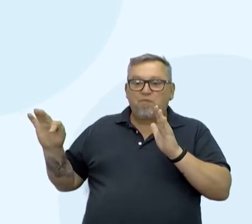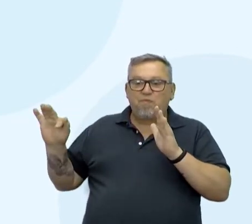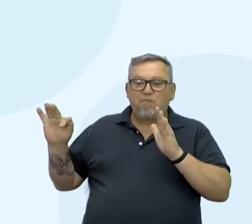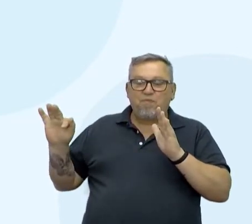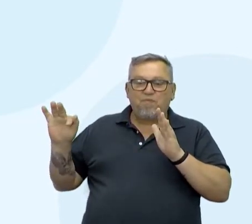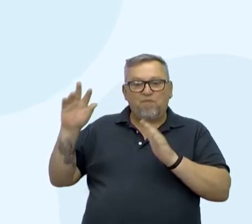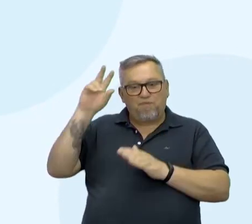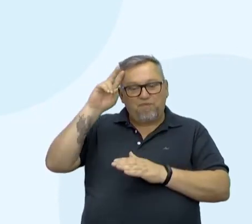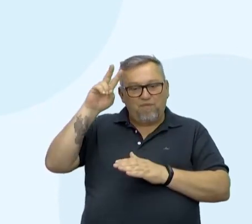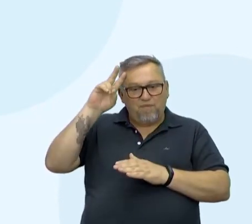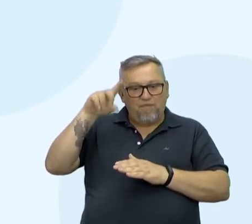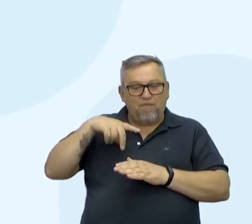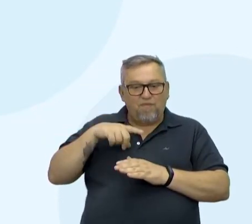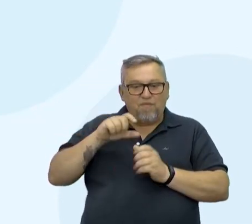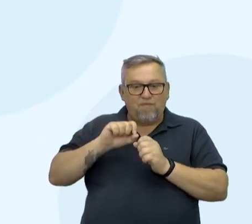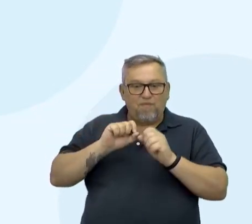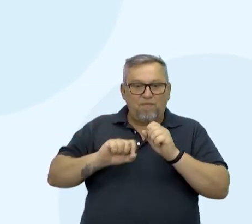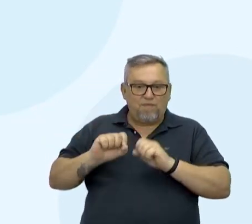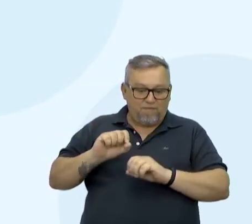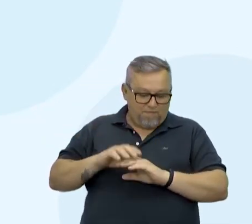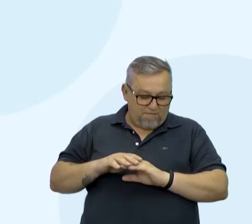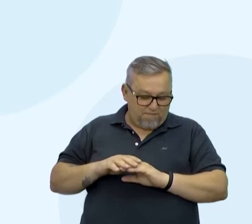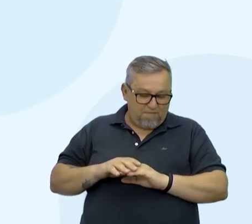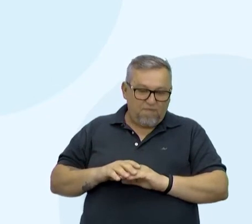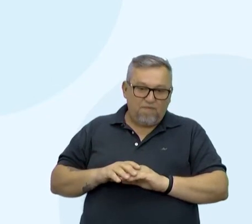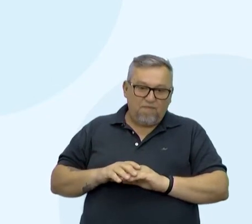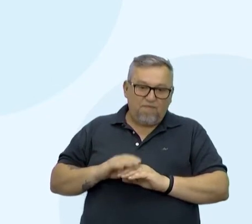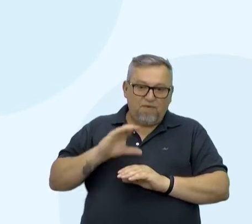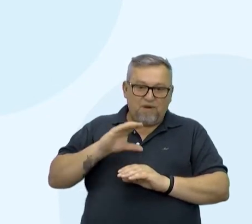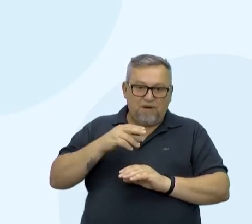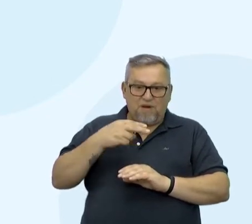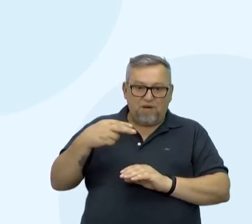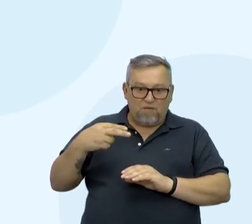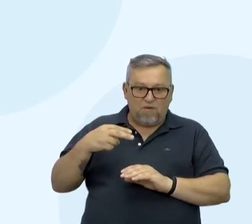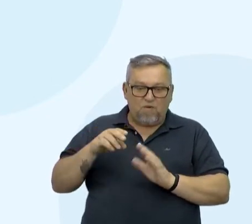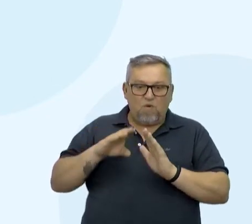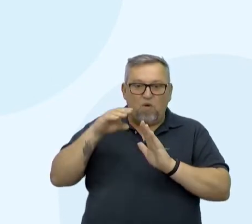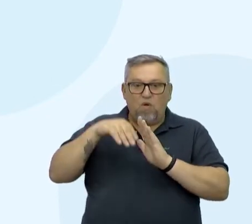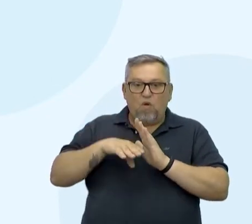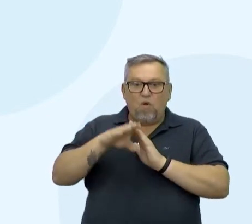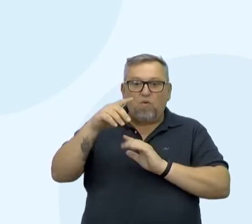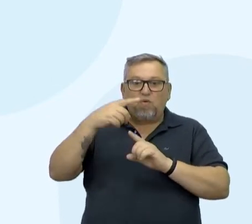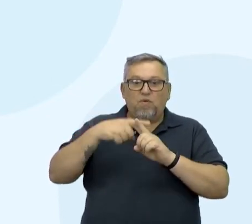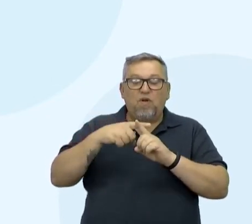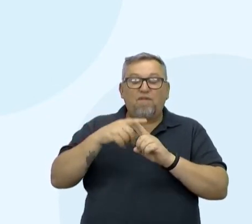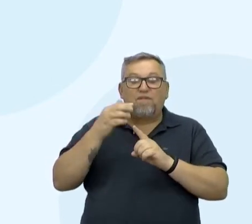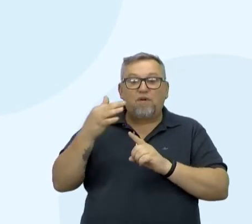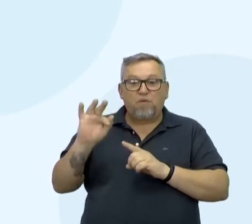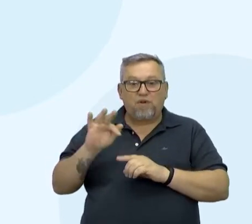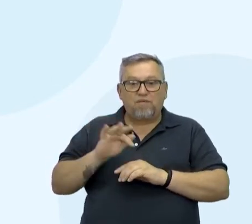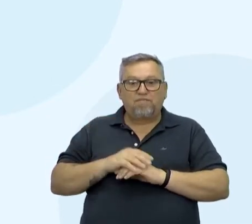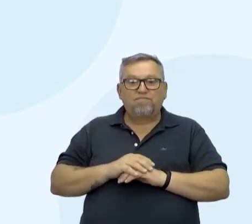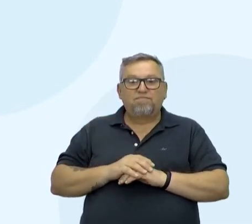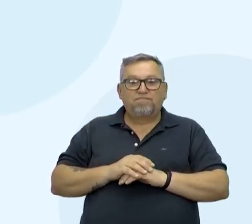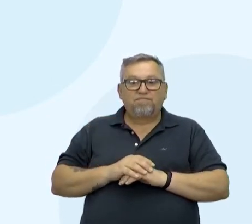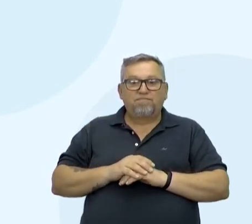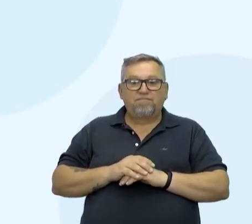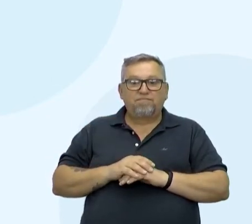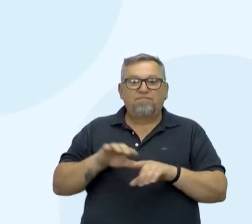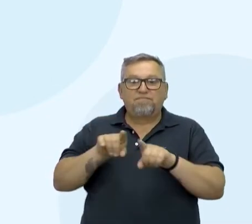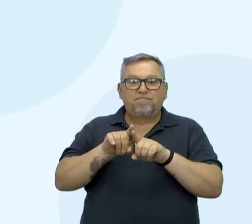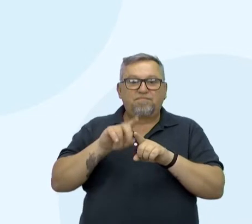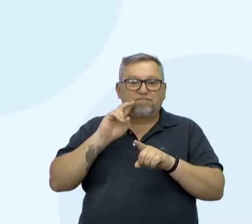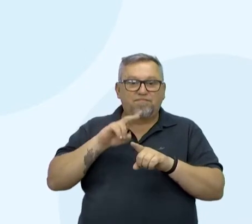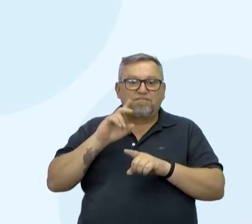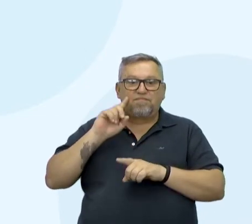Vamos lembrar que eu posso usar a equaçãozinha, né? C é igual, né, ao comprimento de onda multiplicado pela frequência, ó, certo? E aí, ó, eu venho